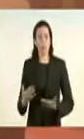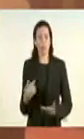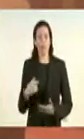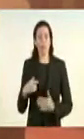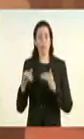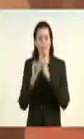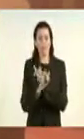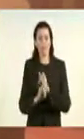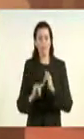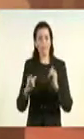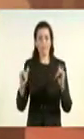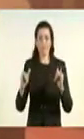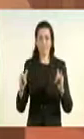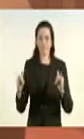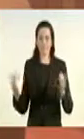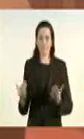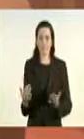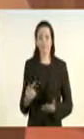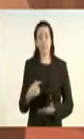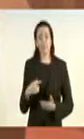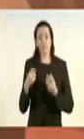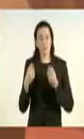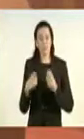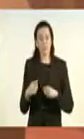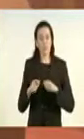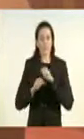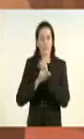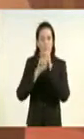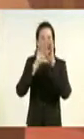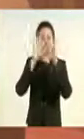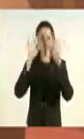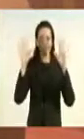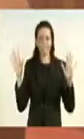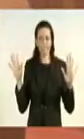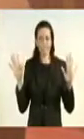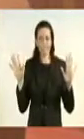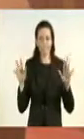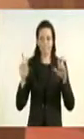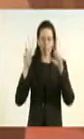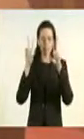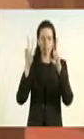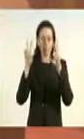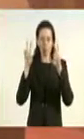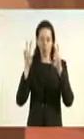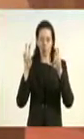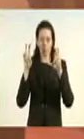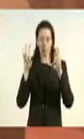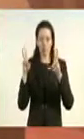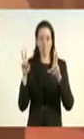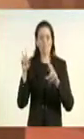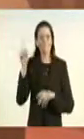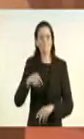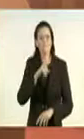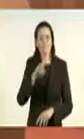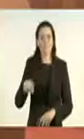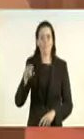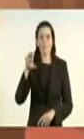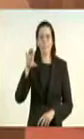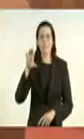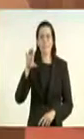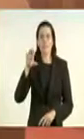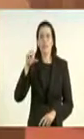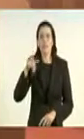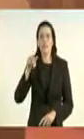mais além, e talvez eu não tenha sido claro. Em relação a essa questão da nulidade, eu poderia ter trazido